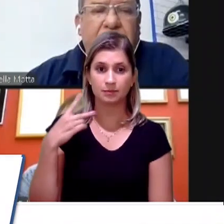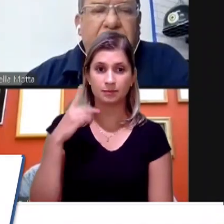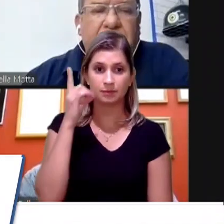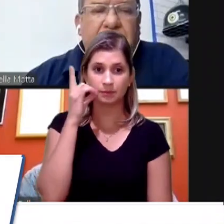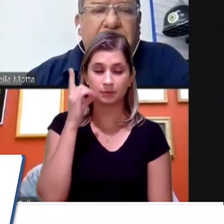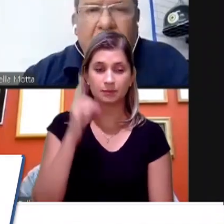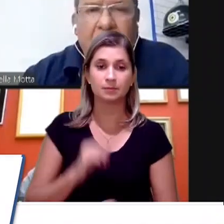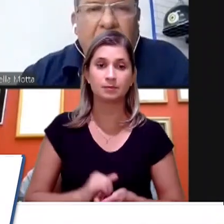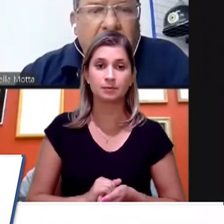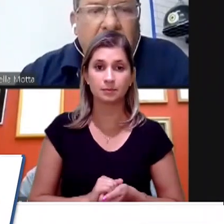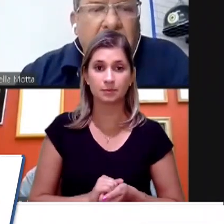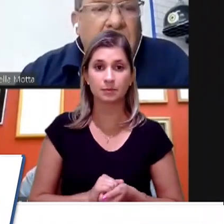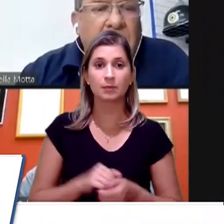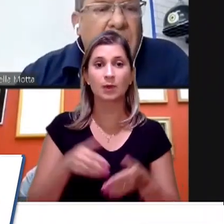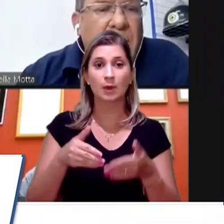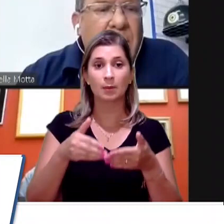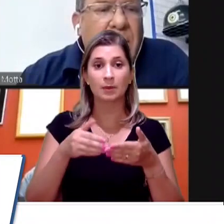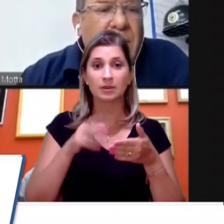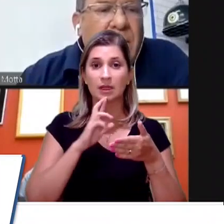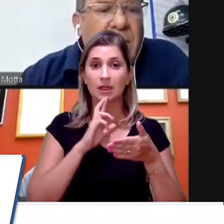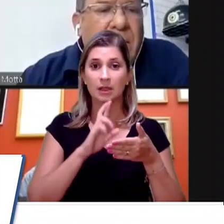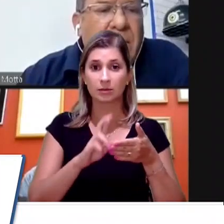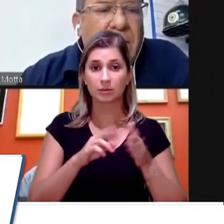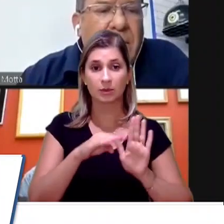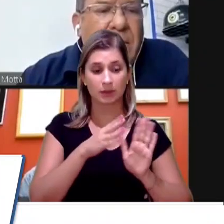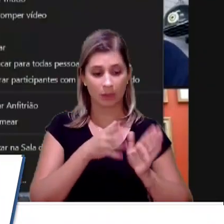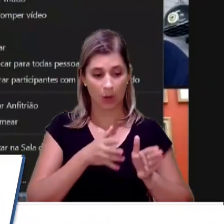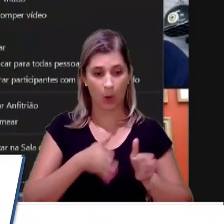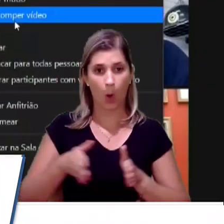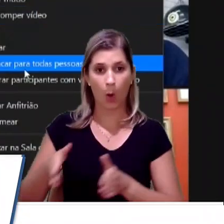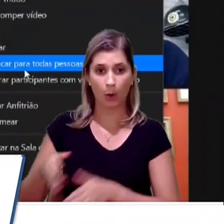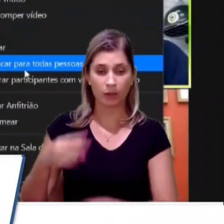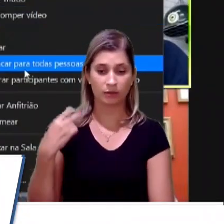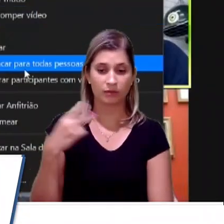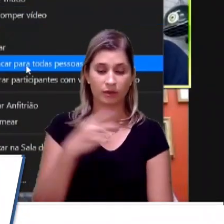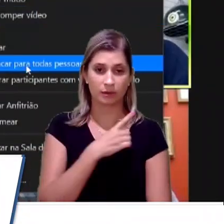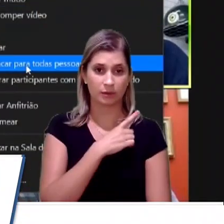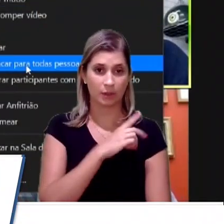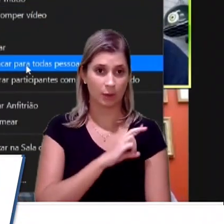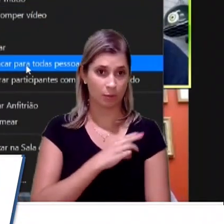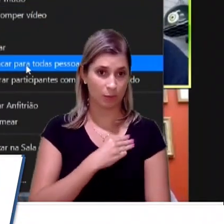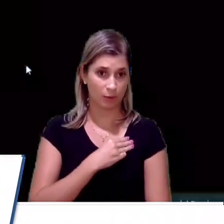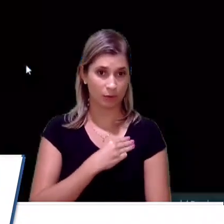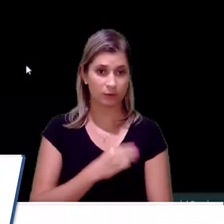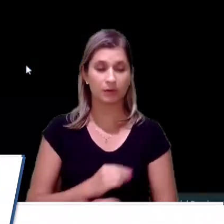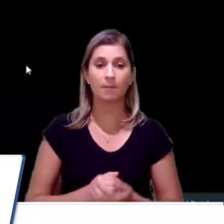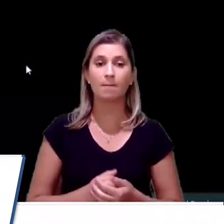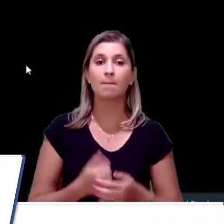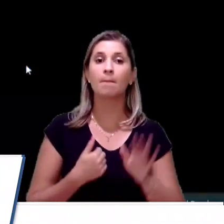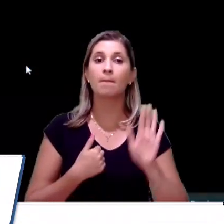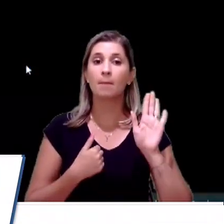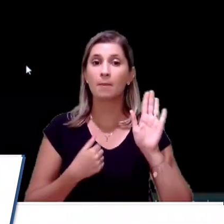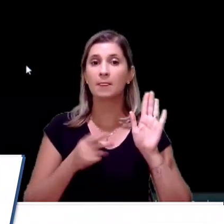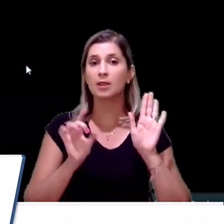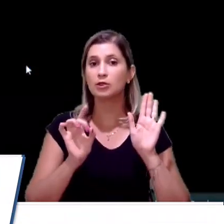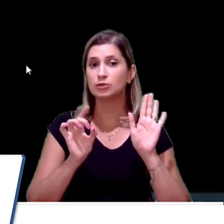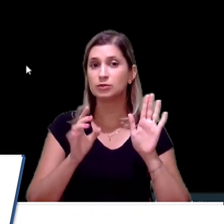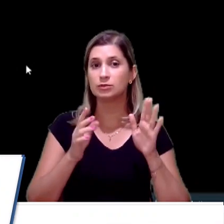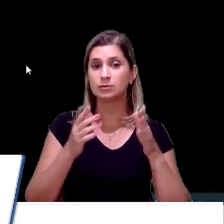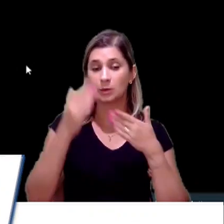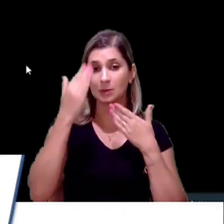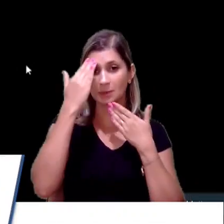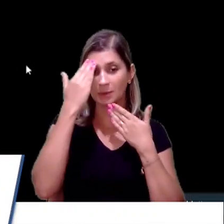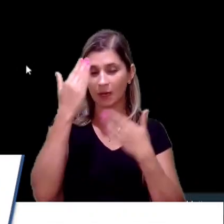Só solicitar a resposta da questão de ordem pelo vereador Dalla Mota. Eu só vou repetir, presidente. Obrigado, Daniel. Eu tinha esquecido. Se